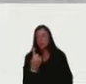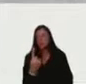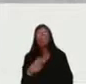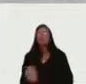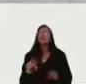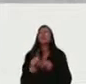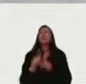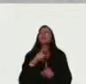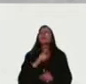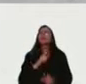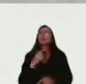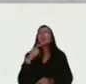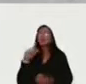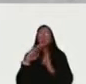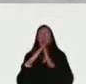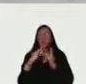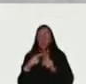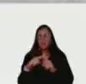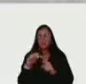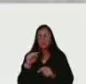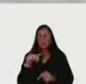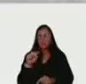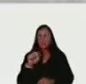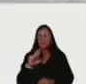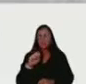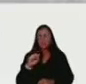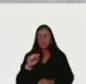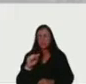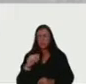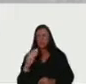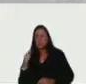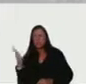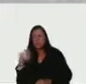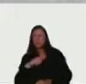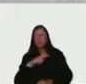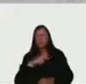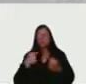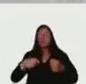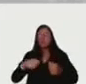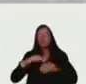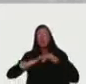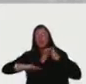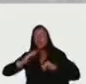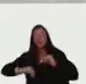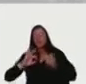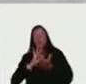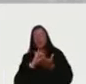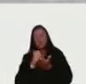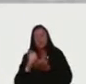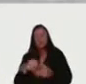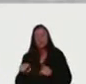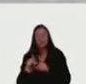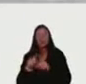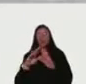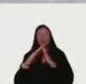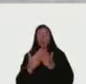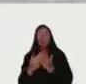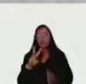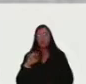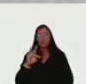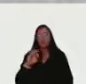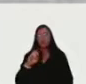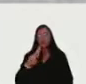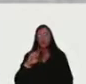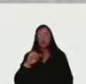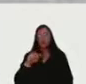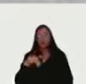Ana Rosa. Mais profissionais a serem contratados. Temos a Escola de Tempo Integral em Vitoriana, que talvez precise de mais pessoas. Então,